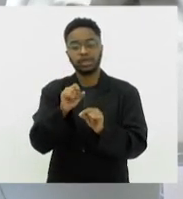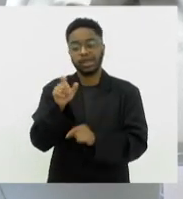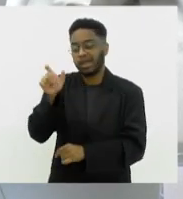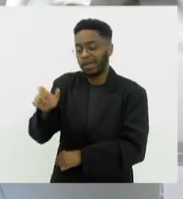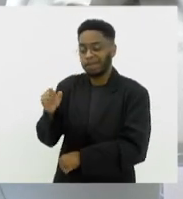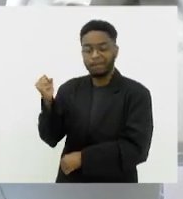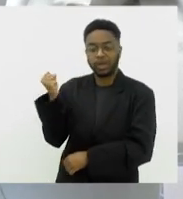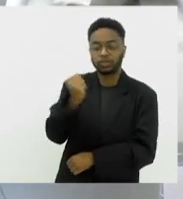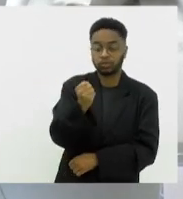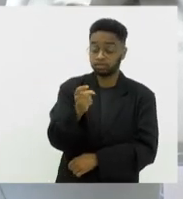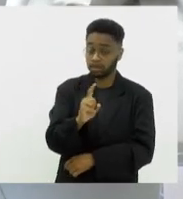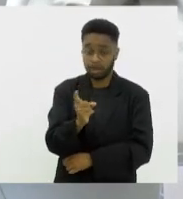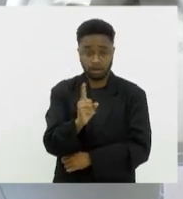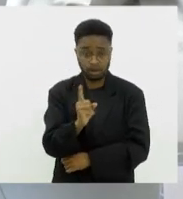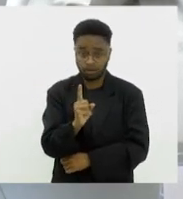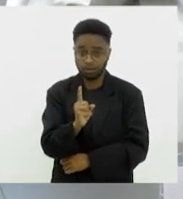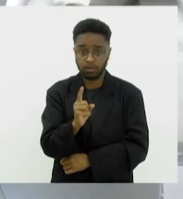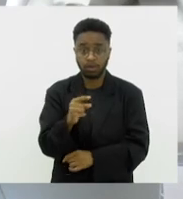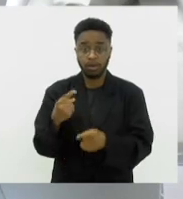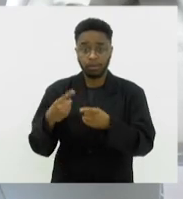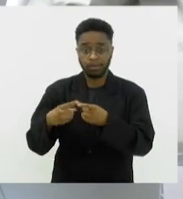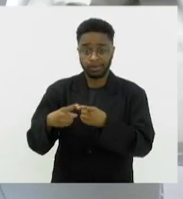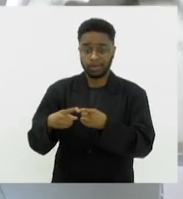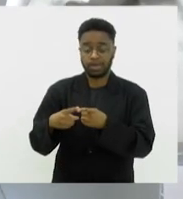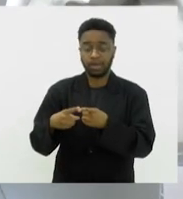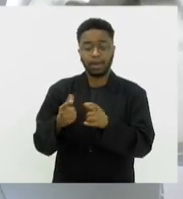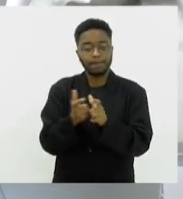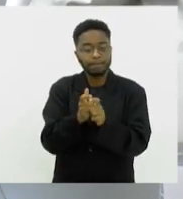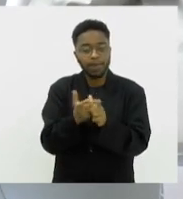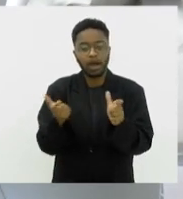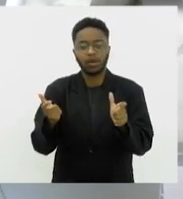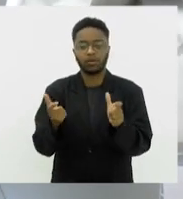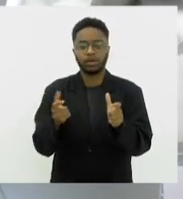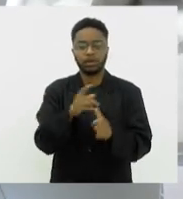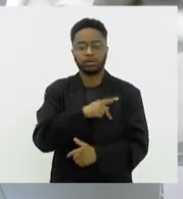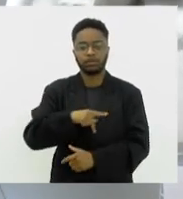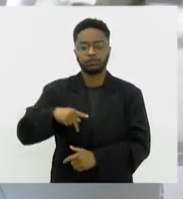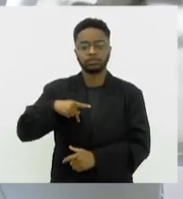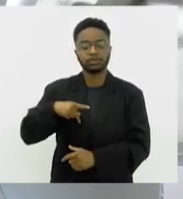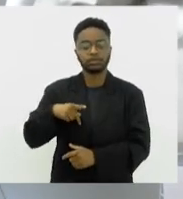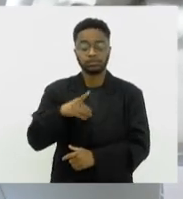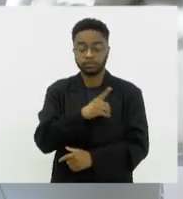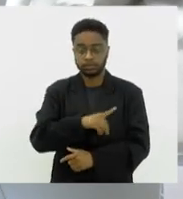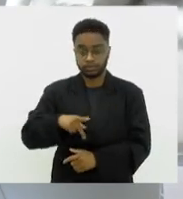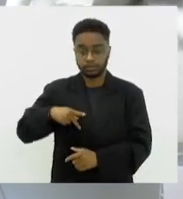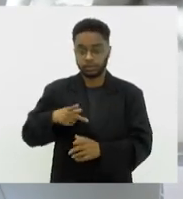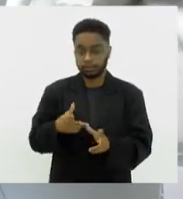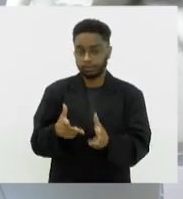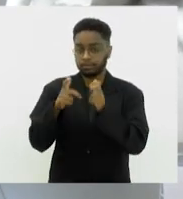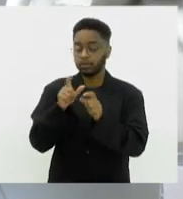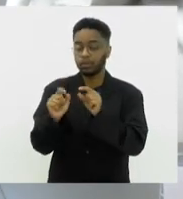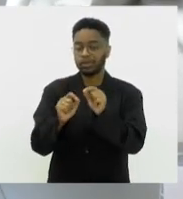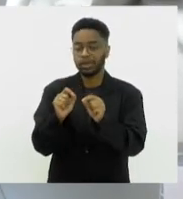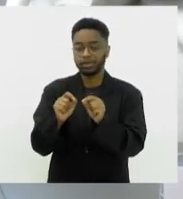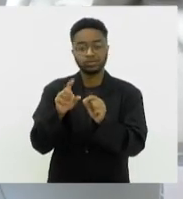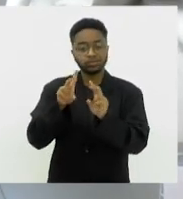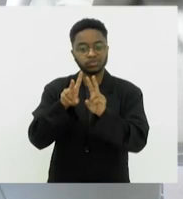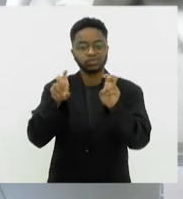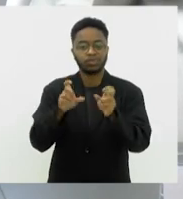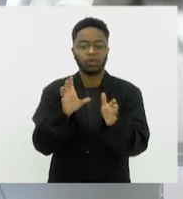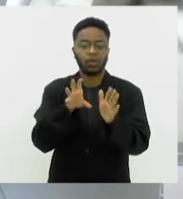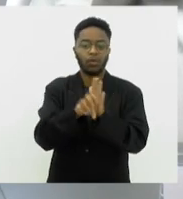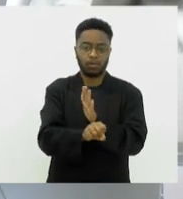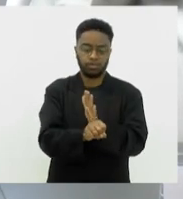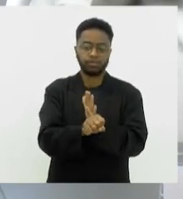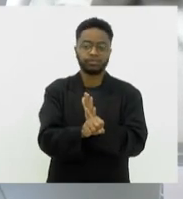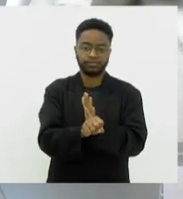alguém não os casos levantados pela Defensoria Pública se tratavam exatamente